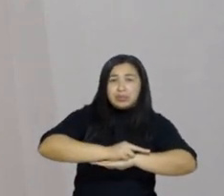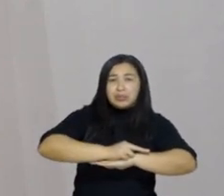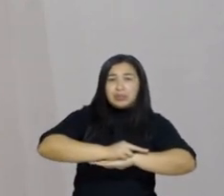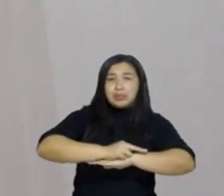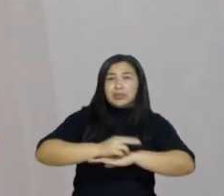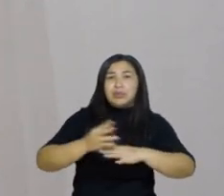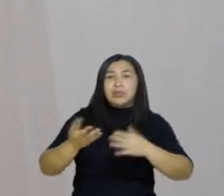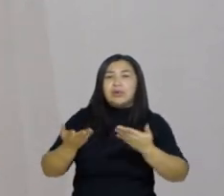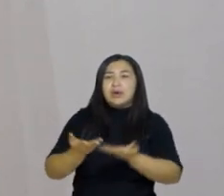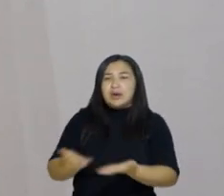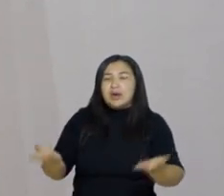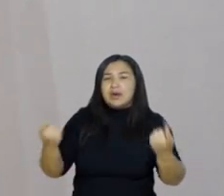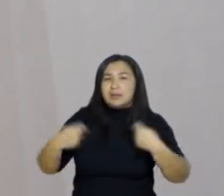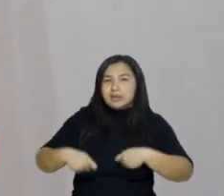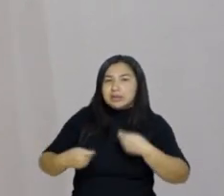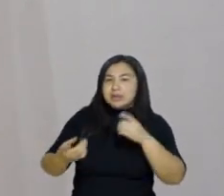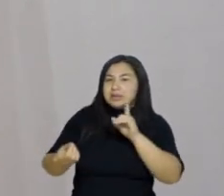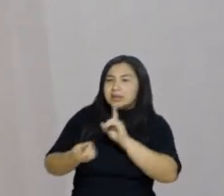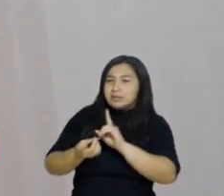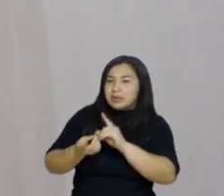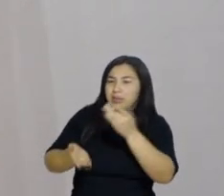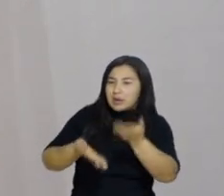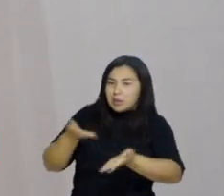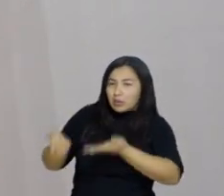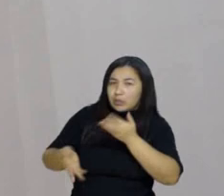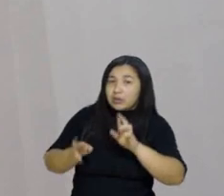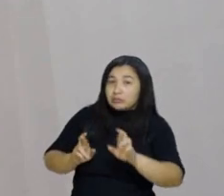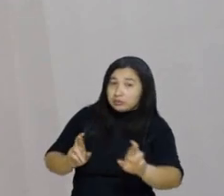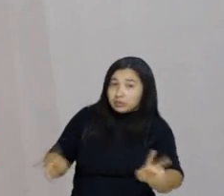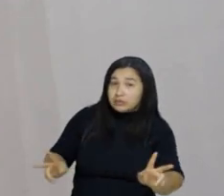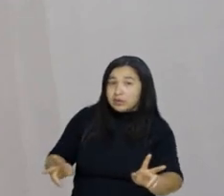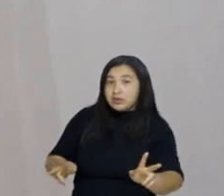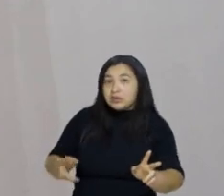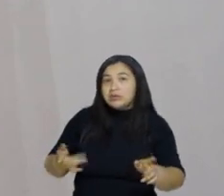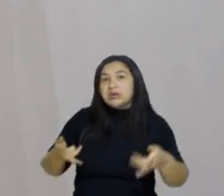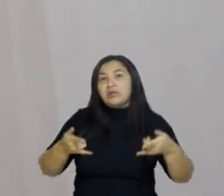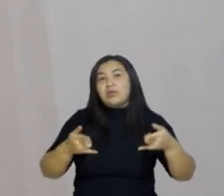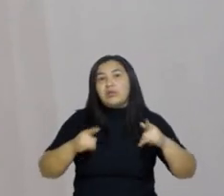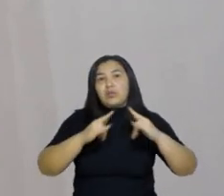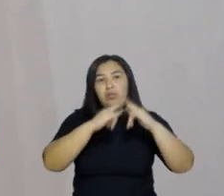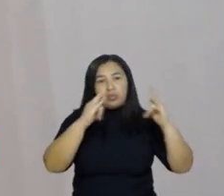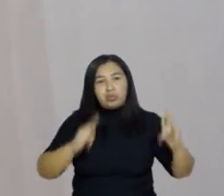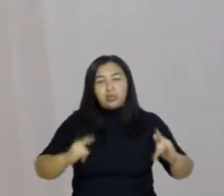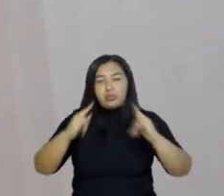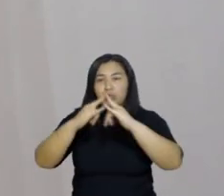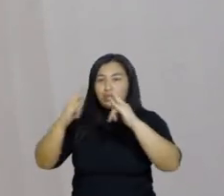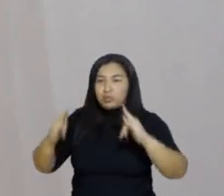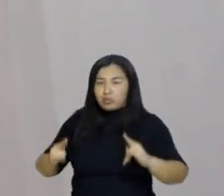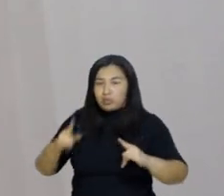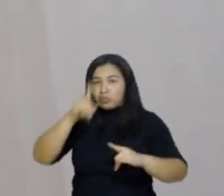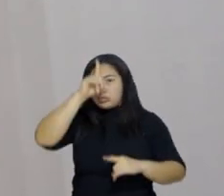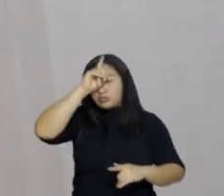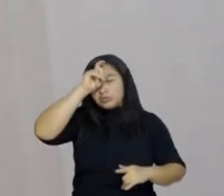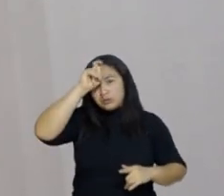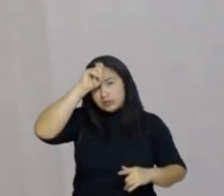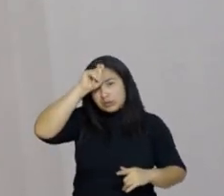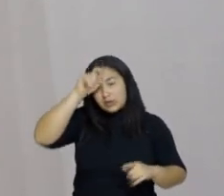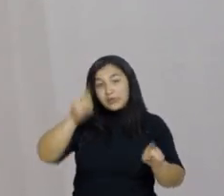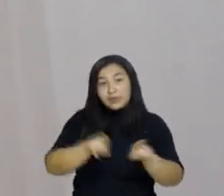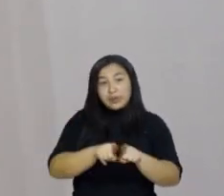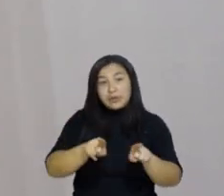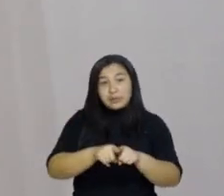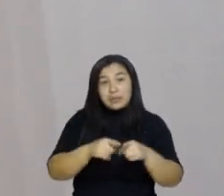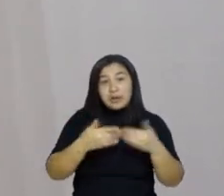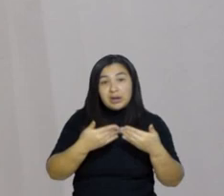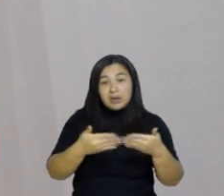que tem que ter um atendimento diferenciado. Foram feitos hospitais de campanha, cresceu o número do UTI, foi expandido o número de